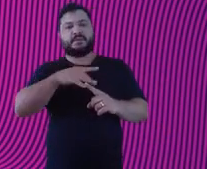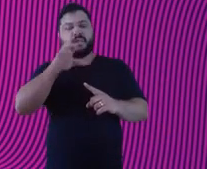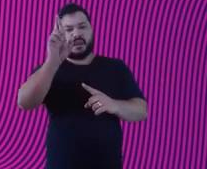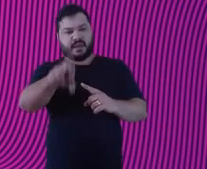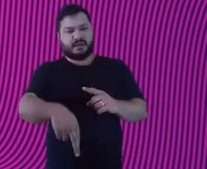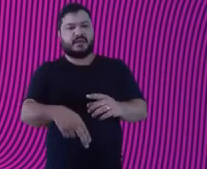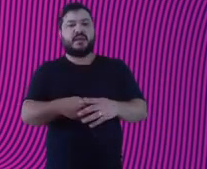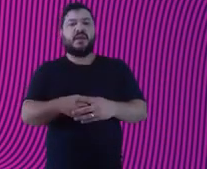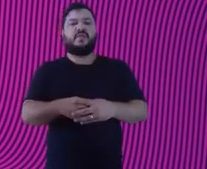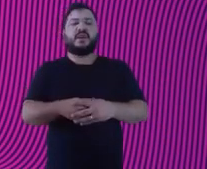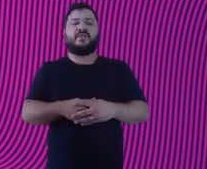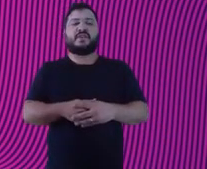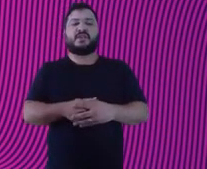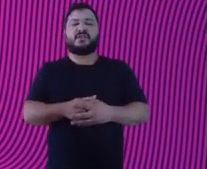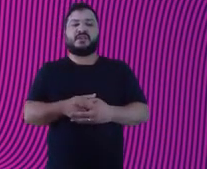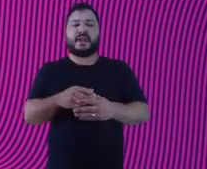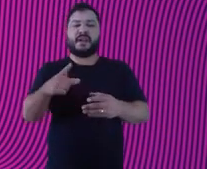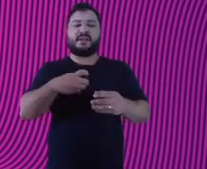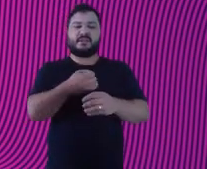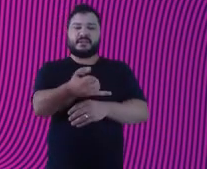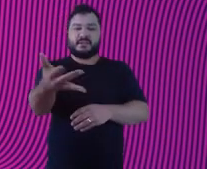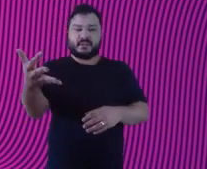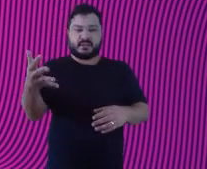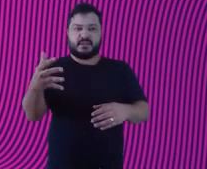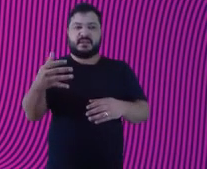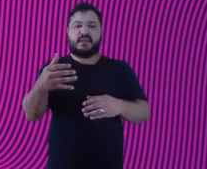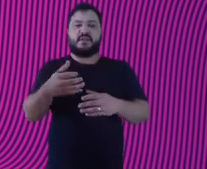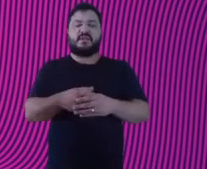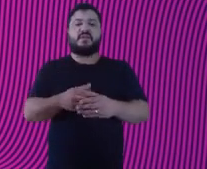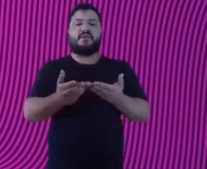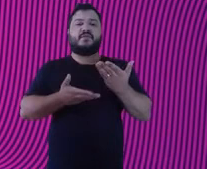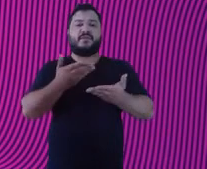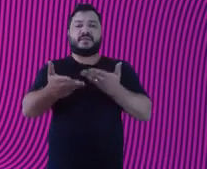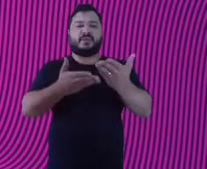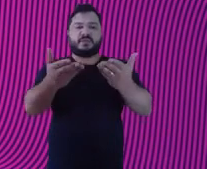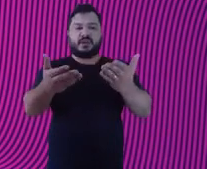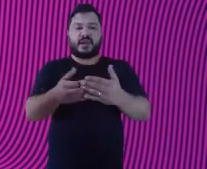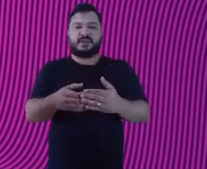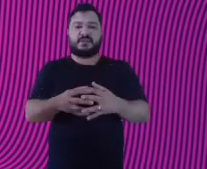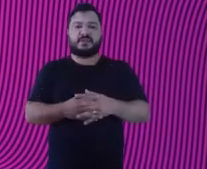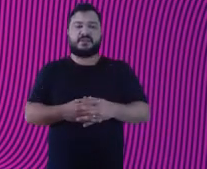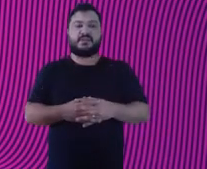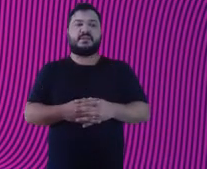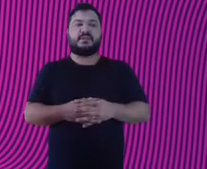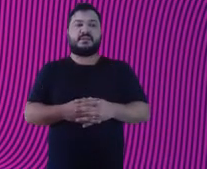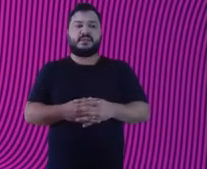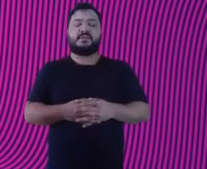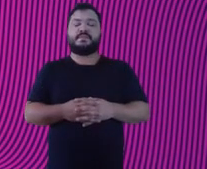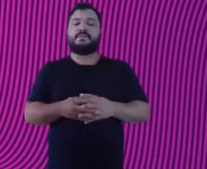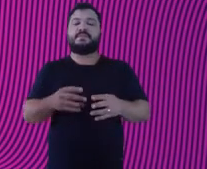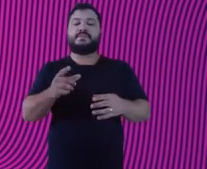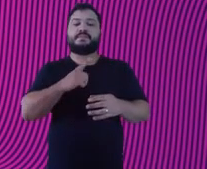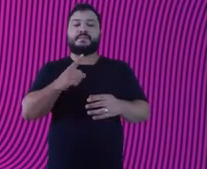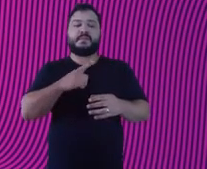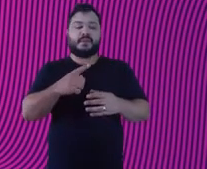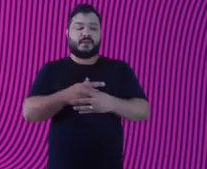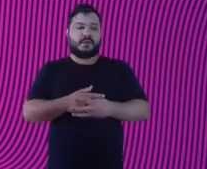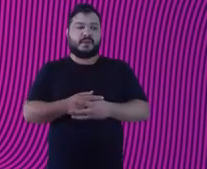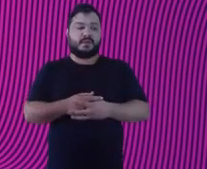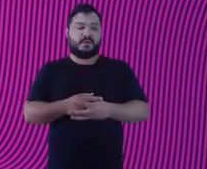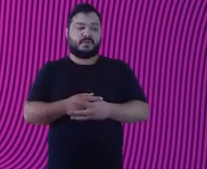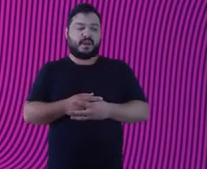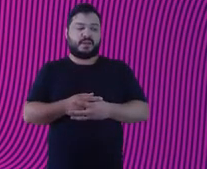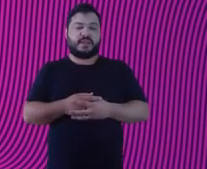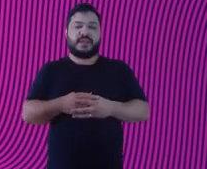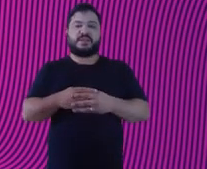tem múltiplas opções para esse tratamento. Esse paciente, ele é inibidor de proteasoma naive, Lena